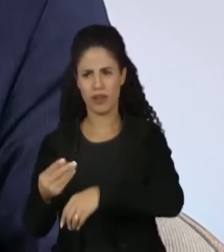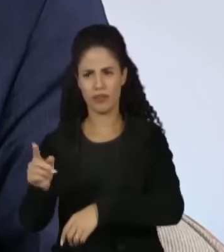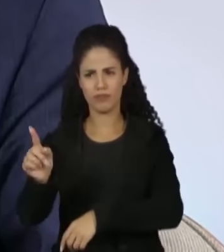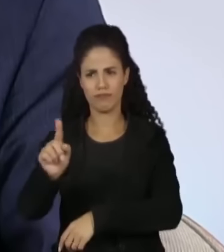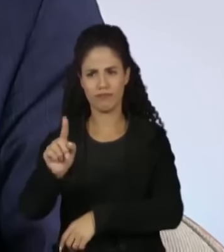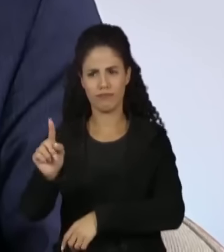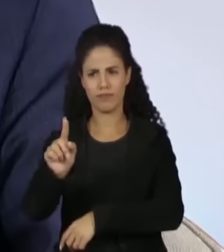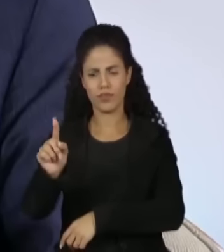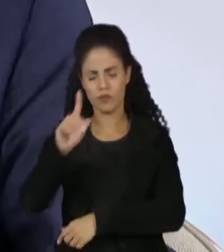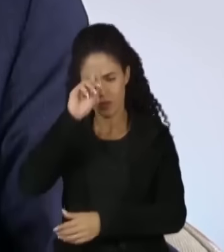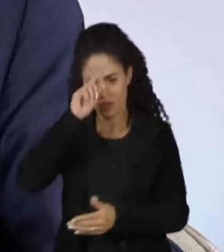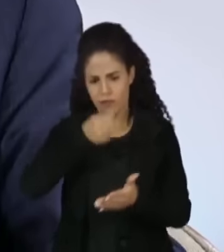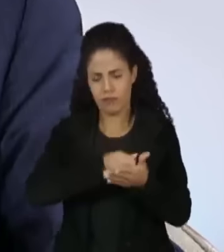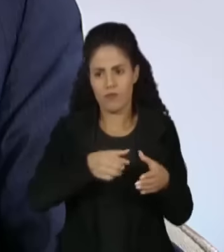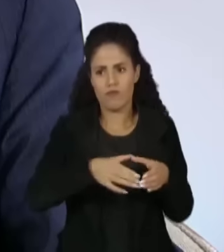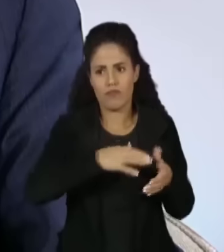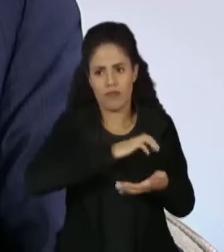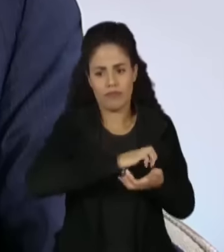decisão institucional